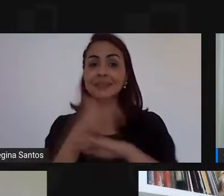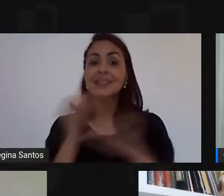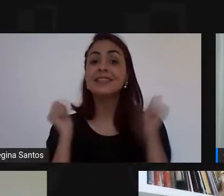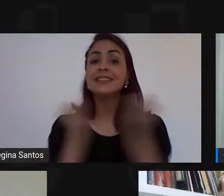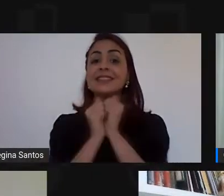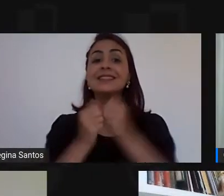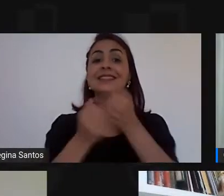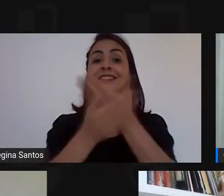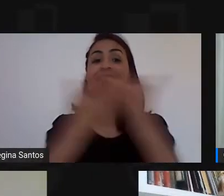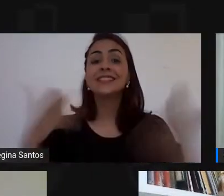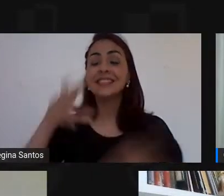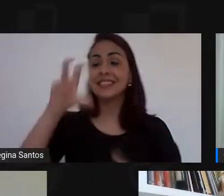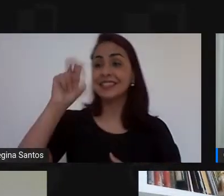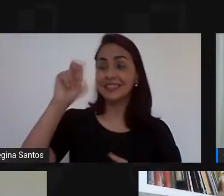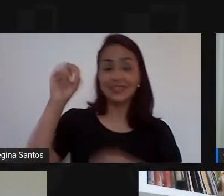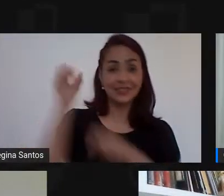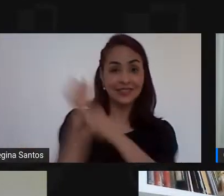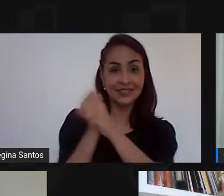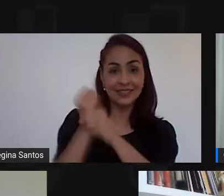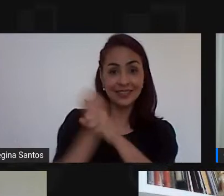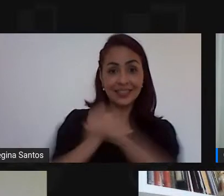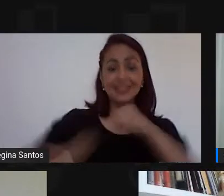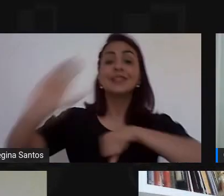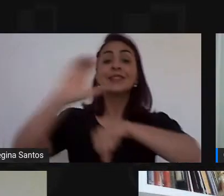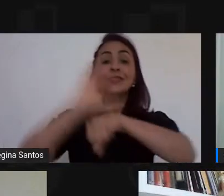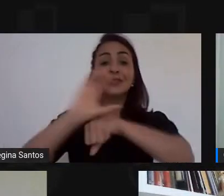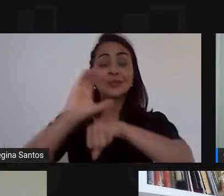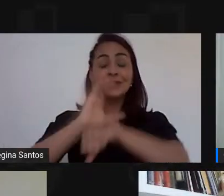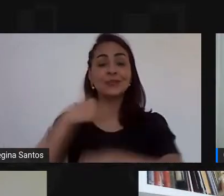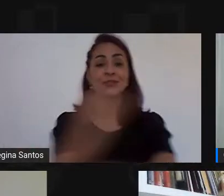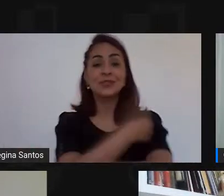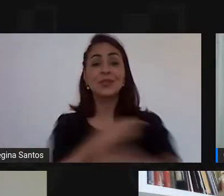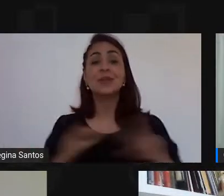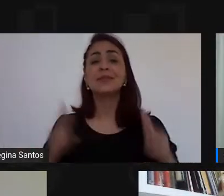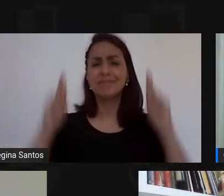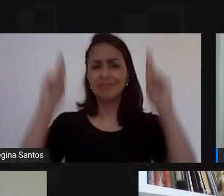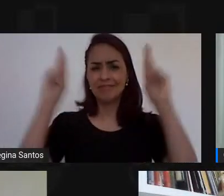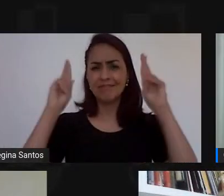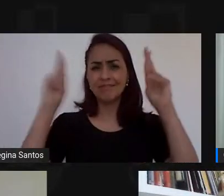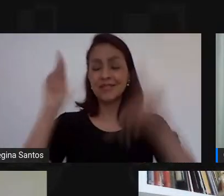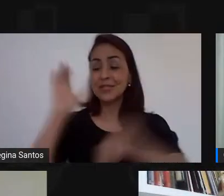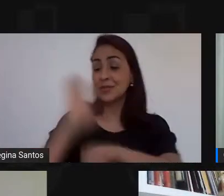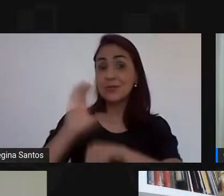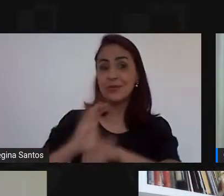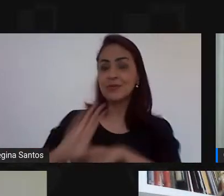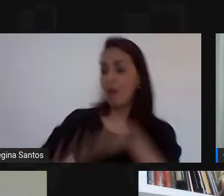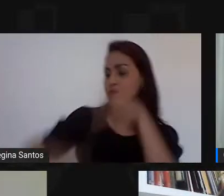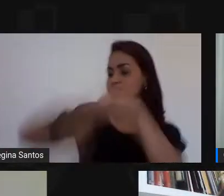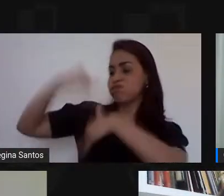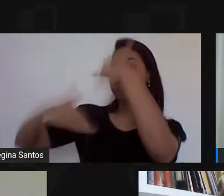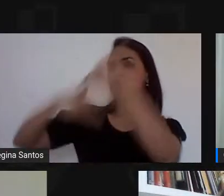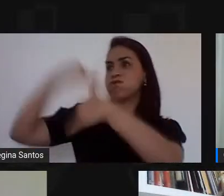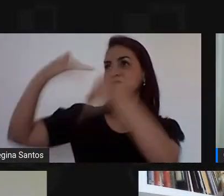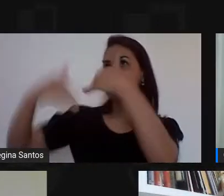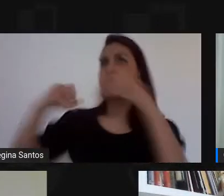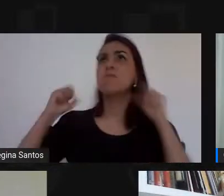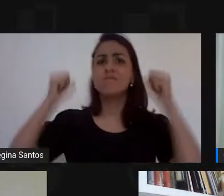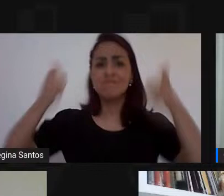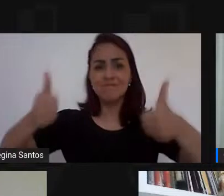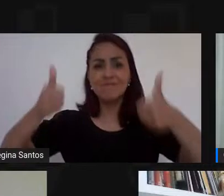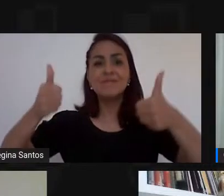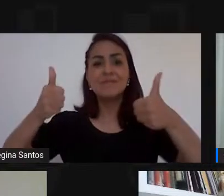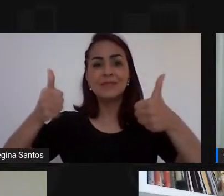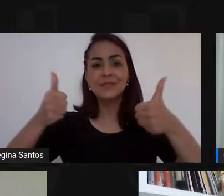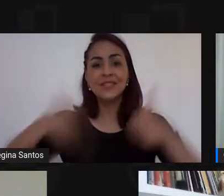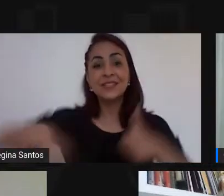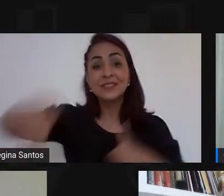do curso, e a gente tem, espera que o curso cresça cada vez mais, que brilhe cada vez mais, com vocês que estão